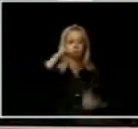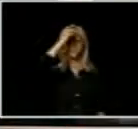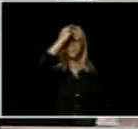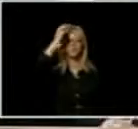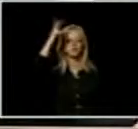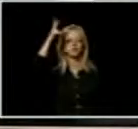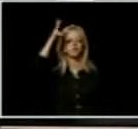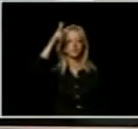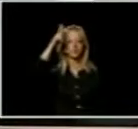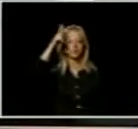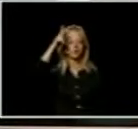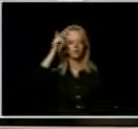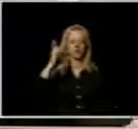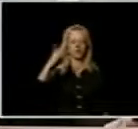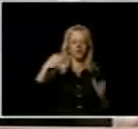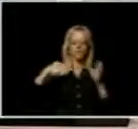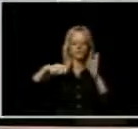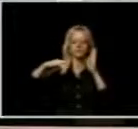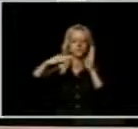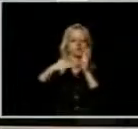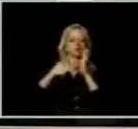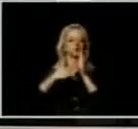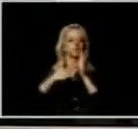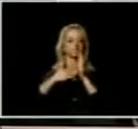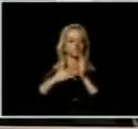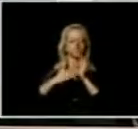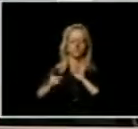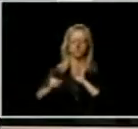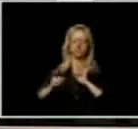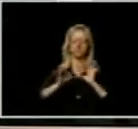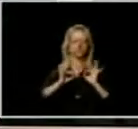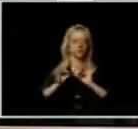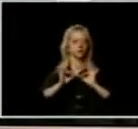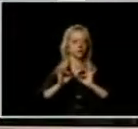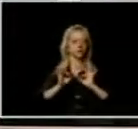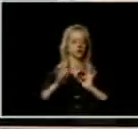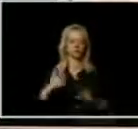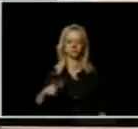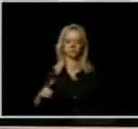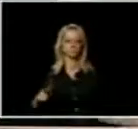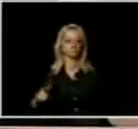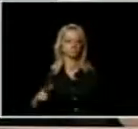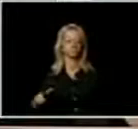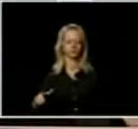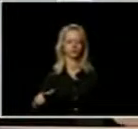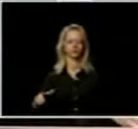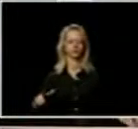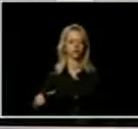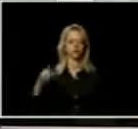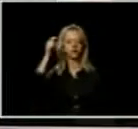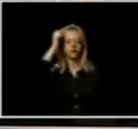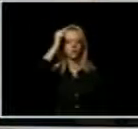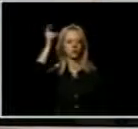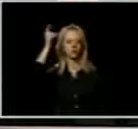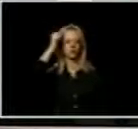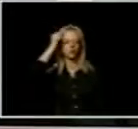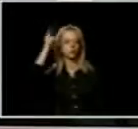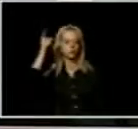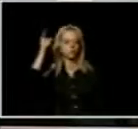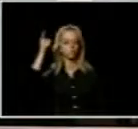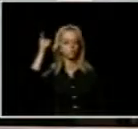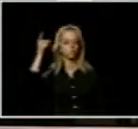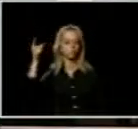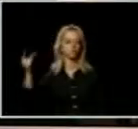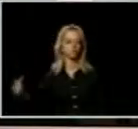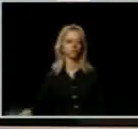cultura quando ele não organiza o sistema por meio da apresentação